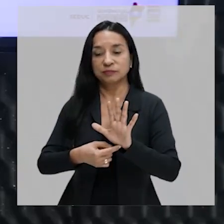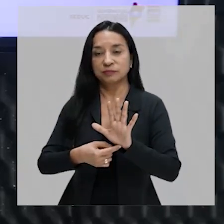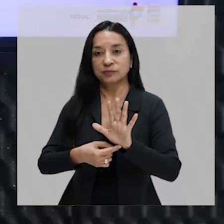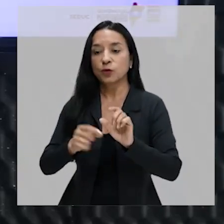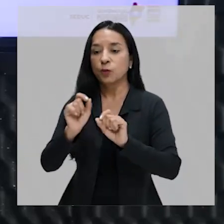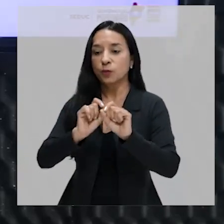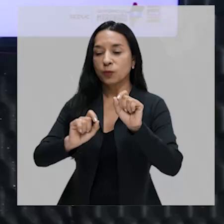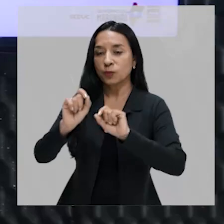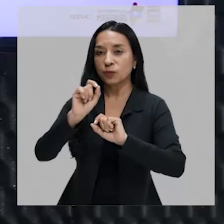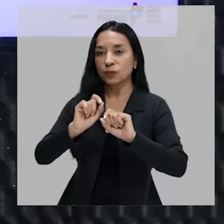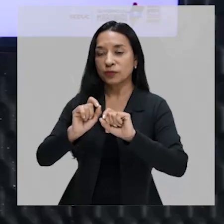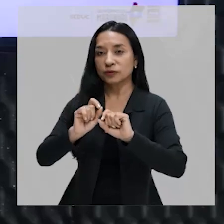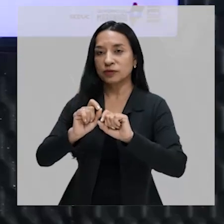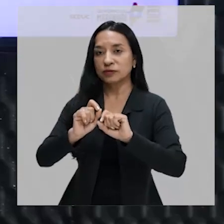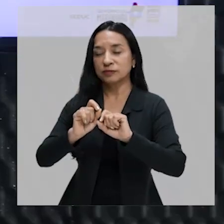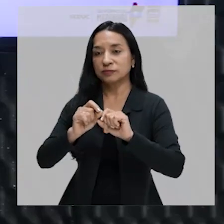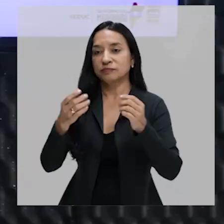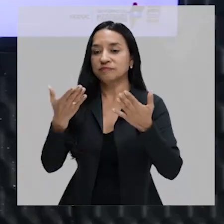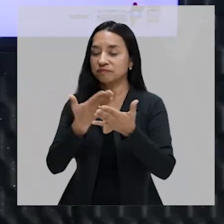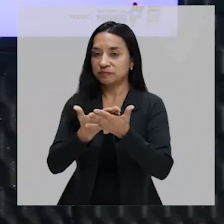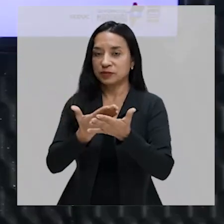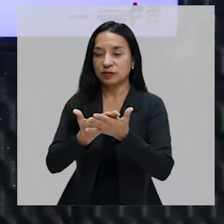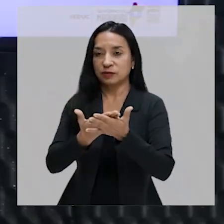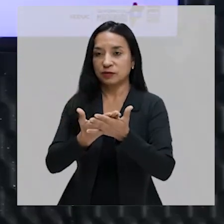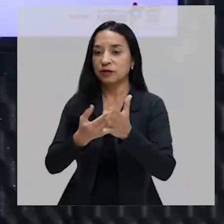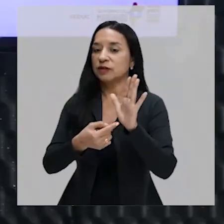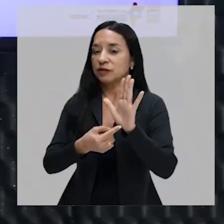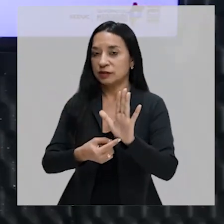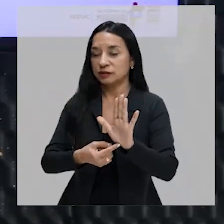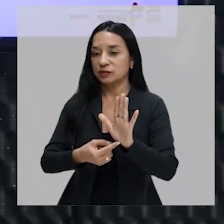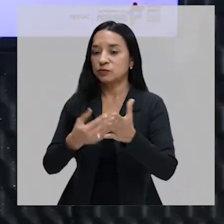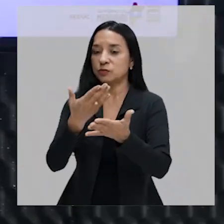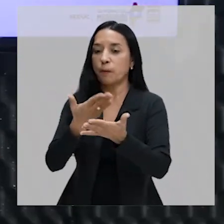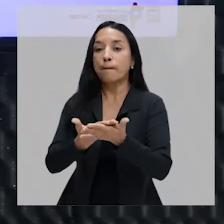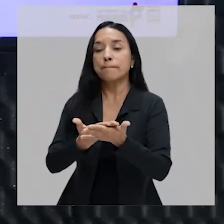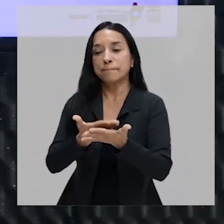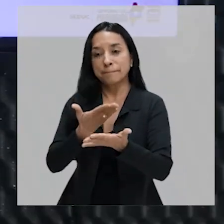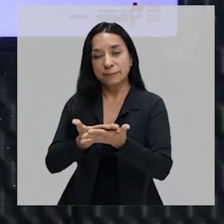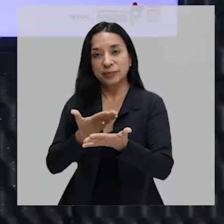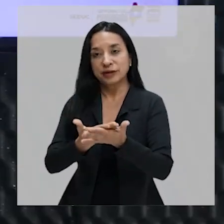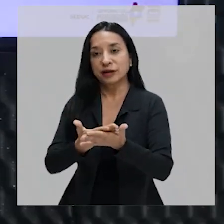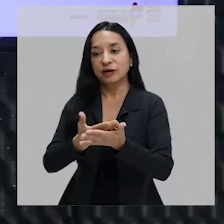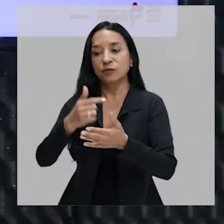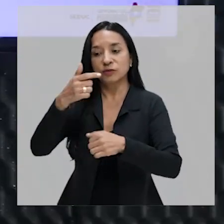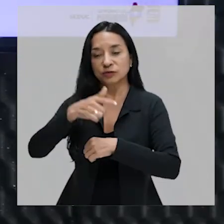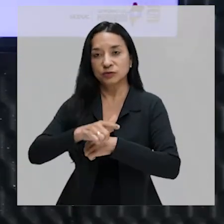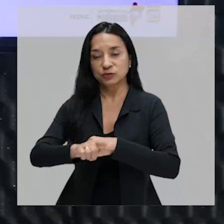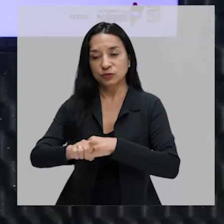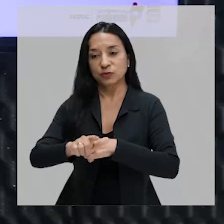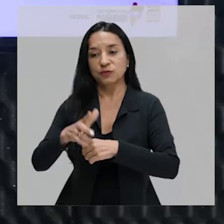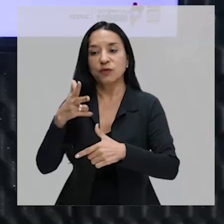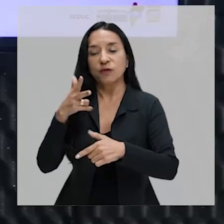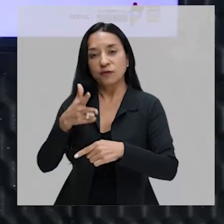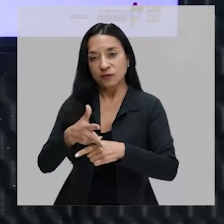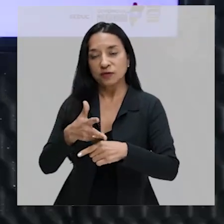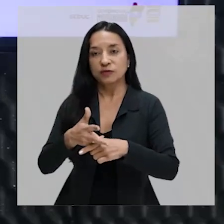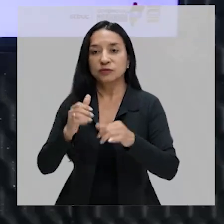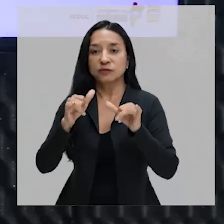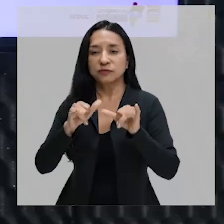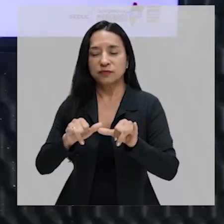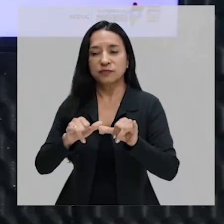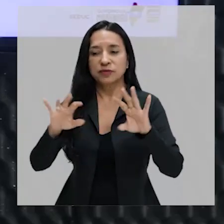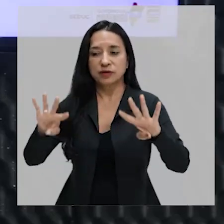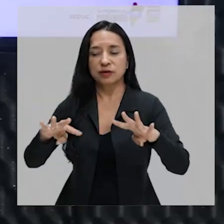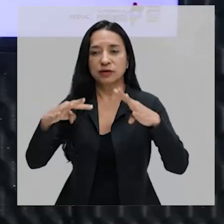Nós estamos falando de quê? Não é de aula? Então seria esta é mais uma aula ou este é mais um vídeo. Então a gente tem que ficar